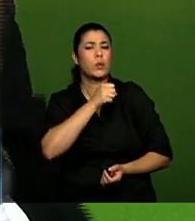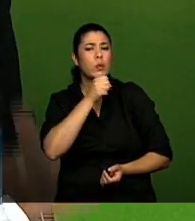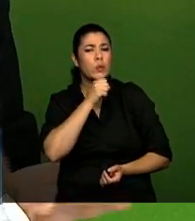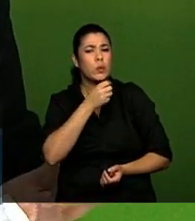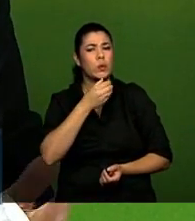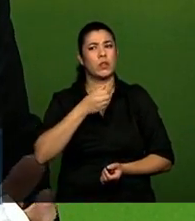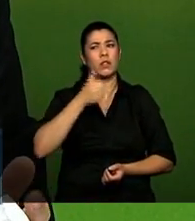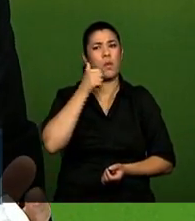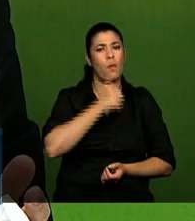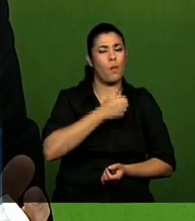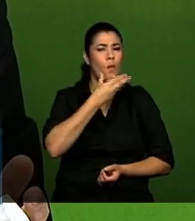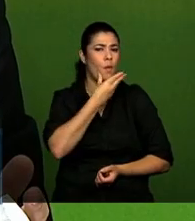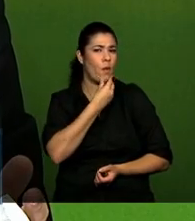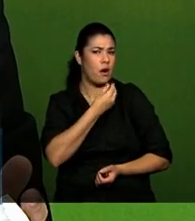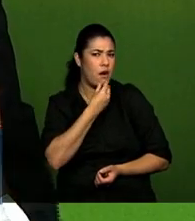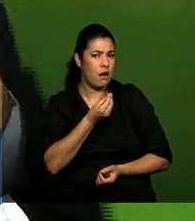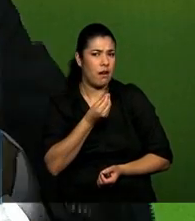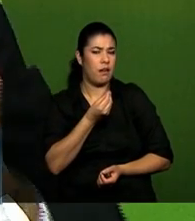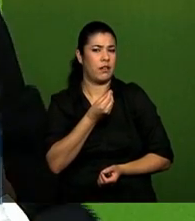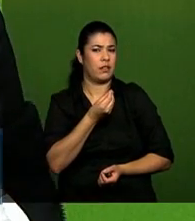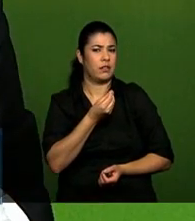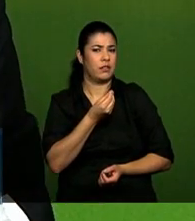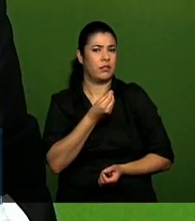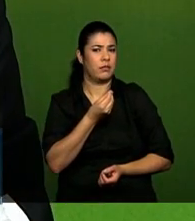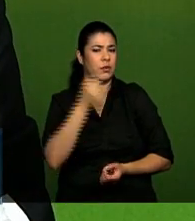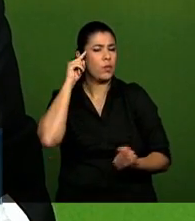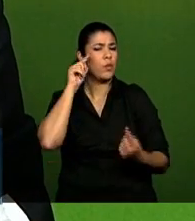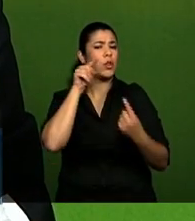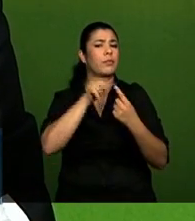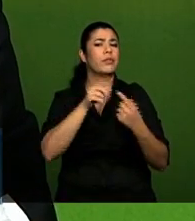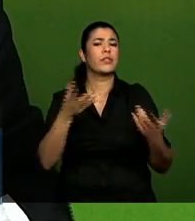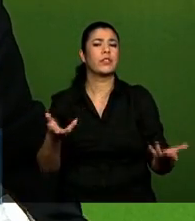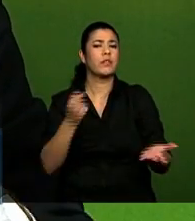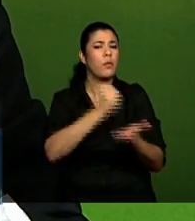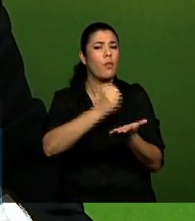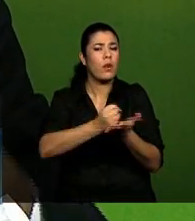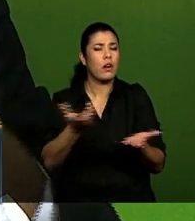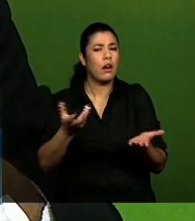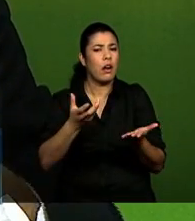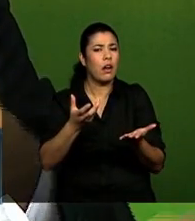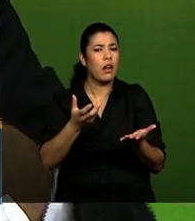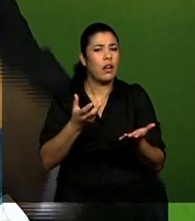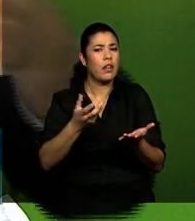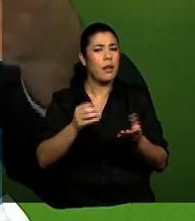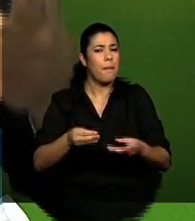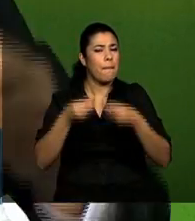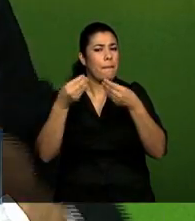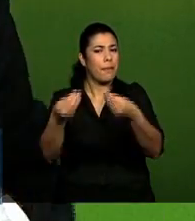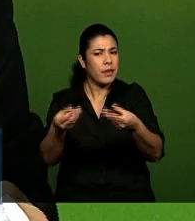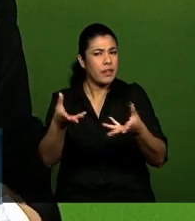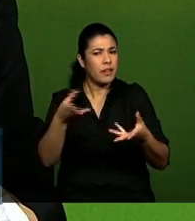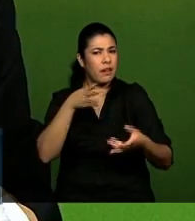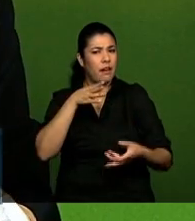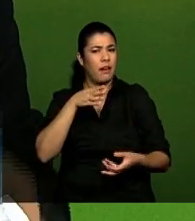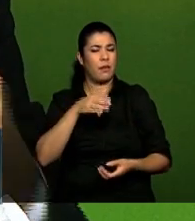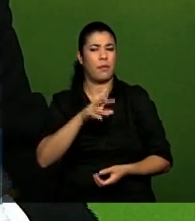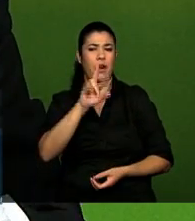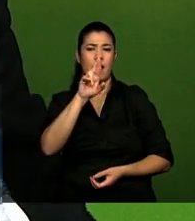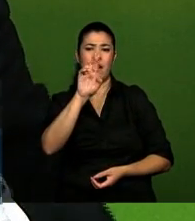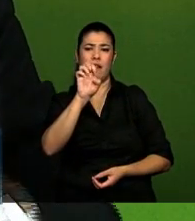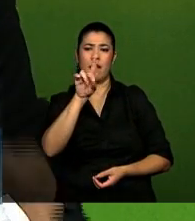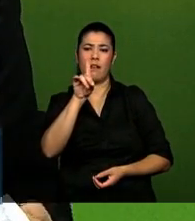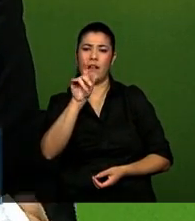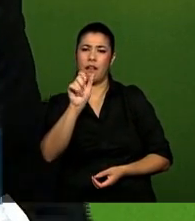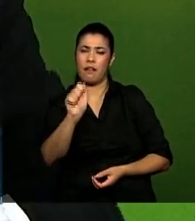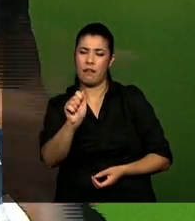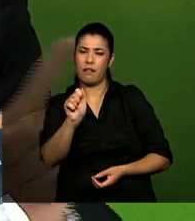sexo homens e mulheres com o único objetivo de assegurar uma renda uma pensão vitalícia para um jovem